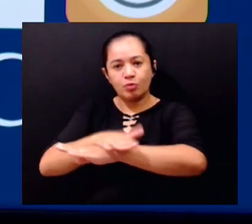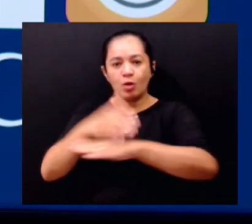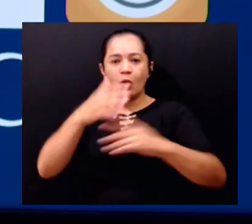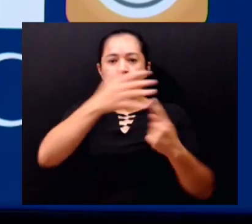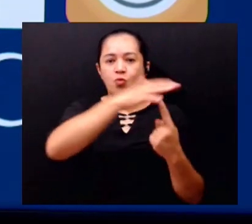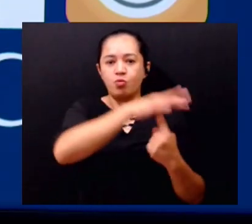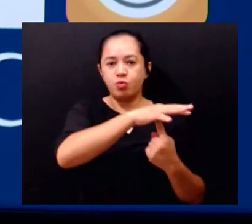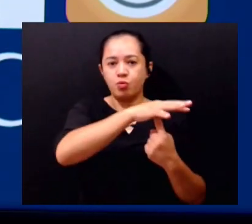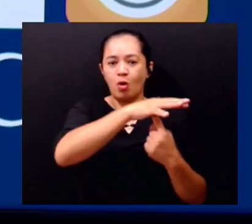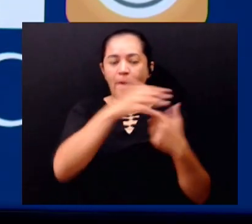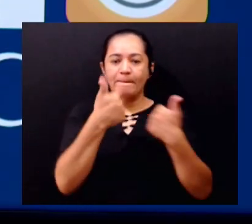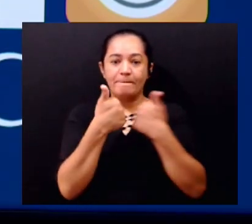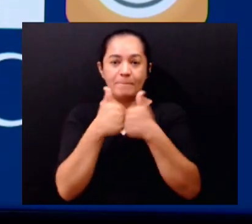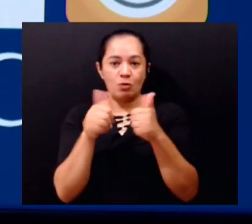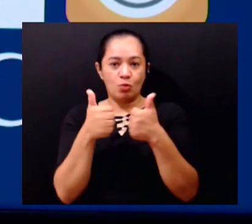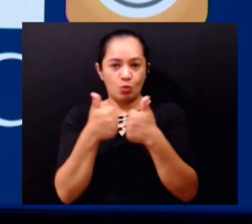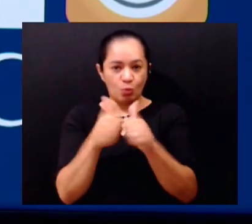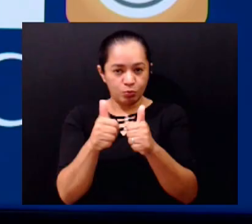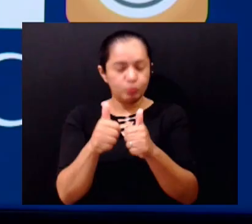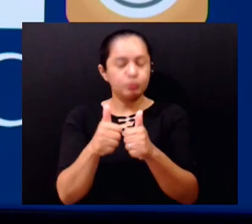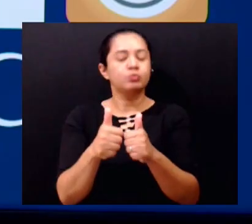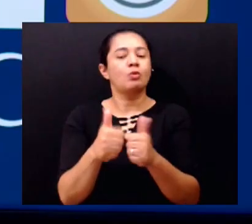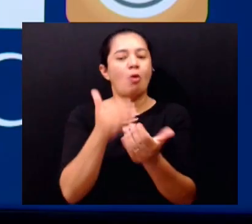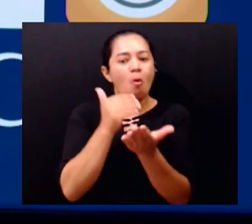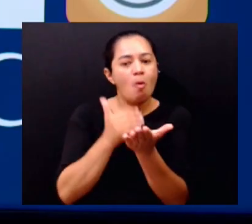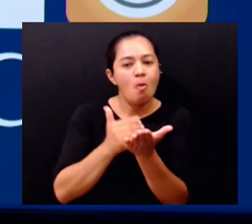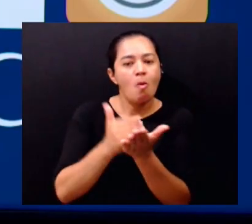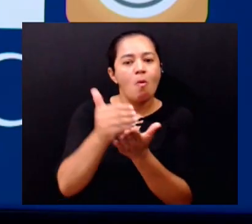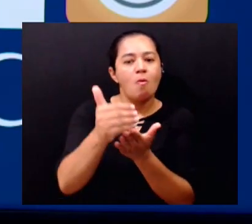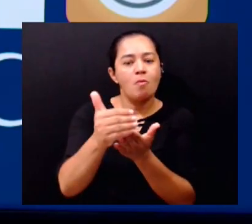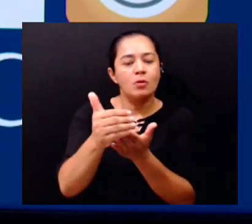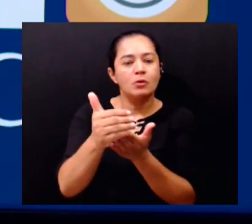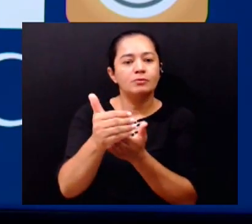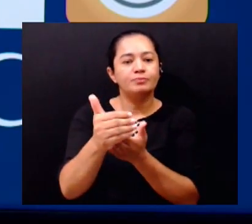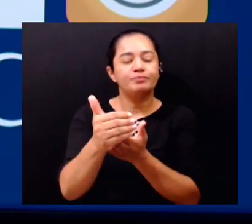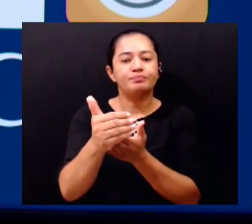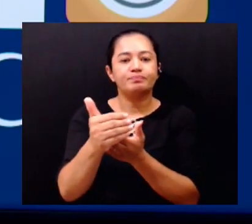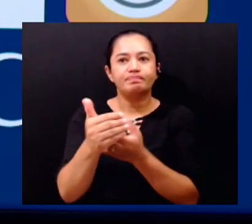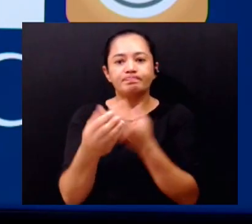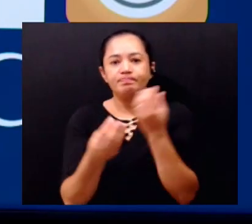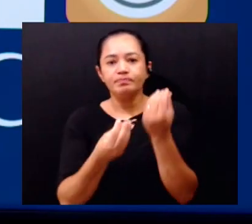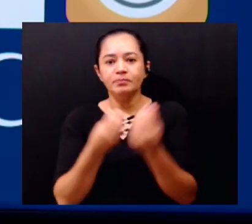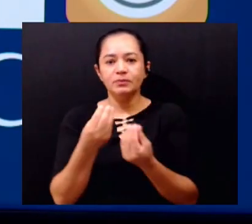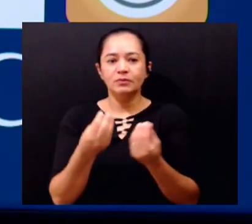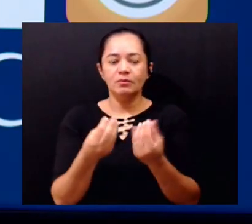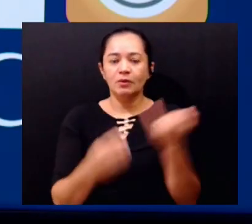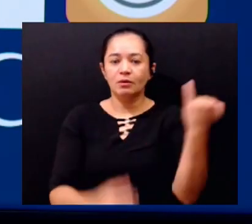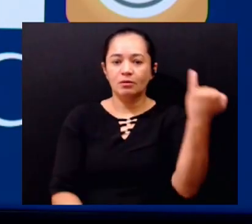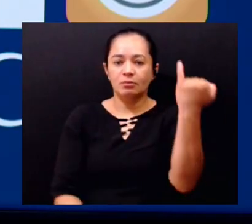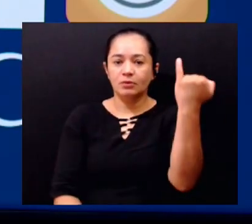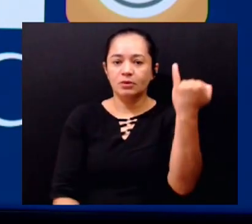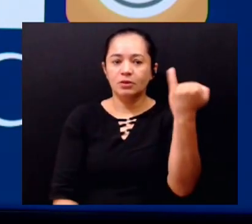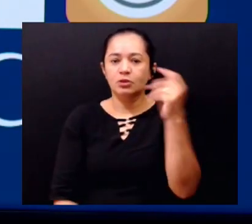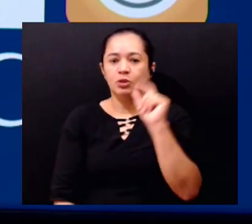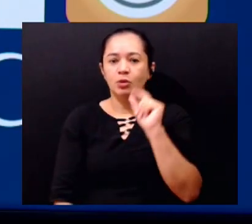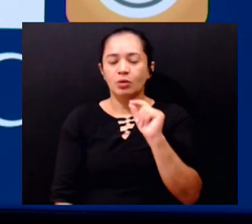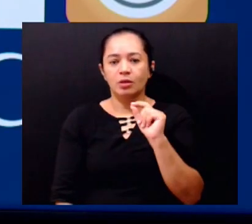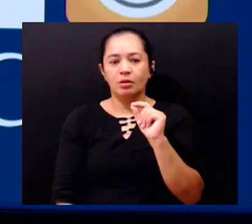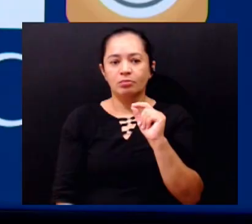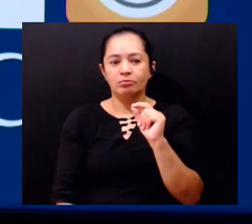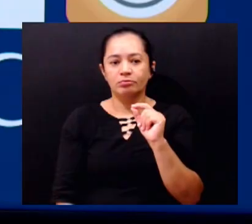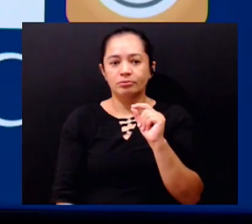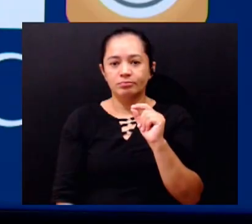sexta-feira, recebe então essa frente de pavimentação e é importante falar que para viabilizar os trabalhos,